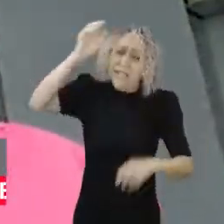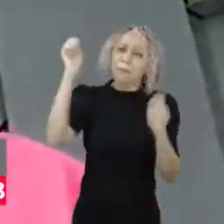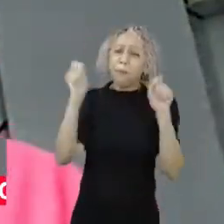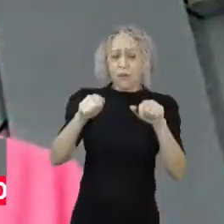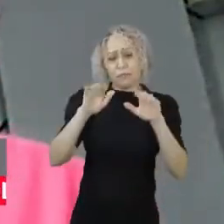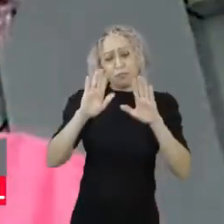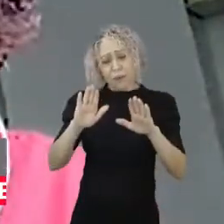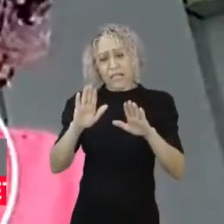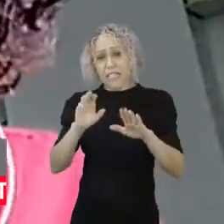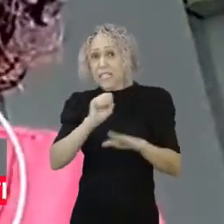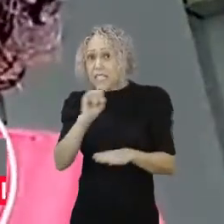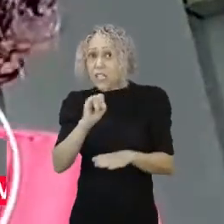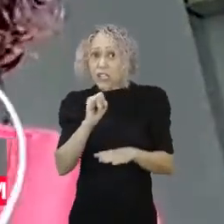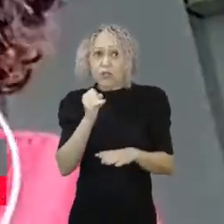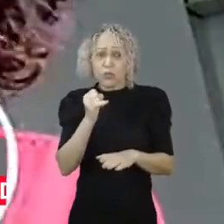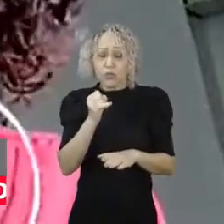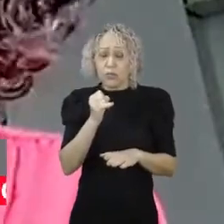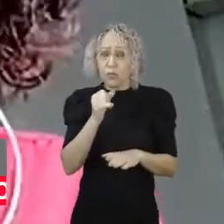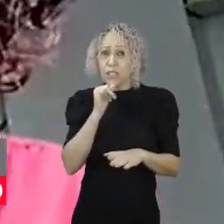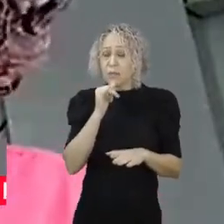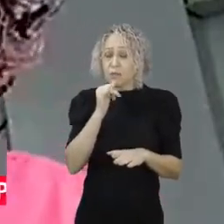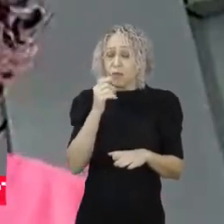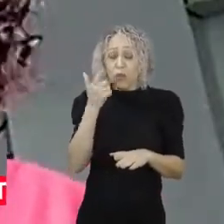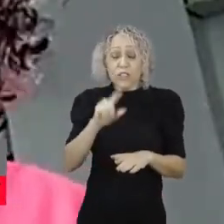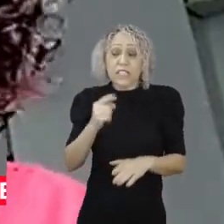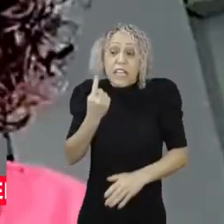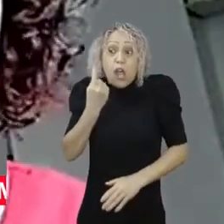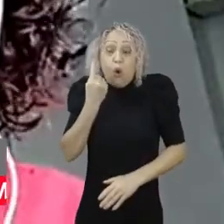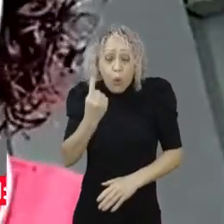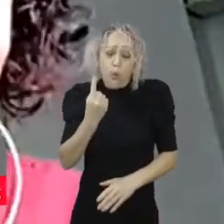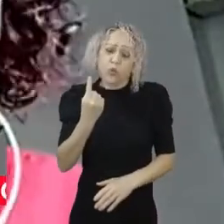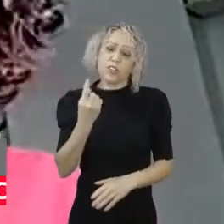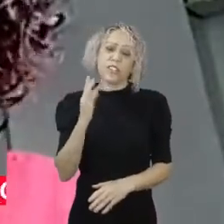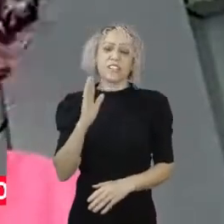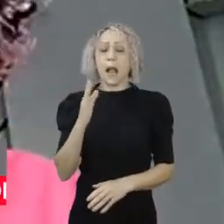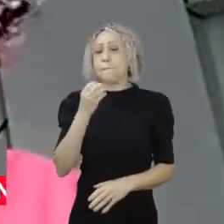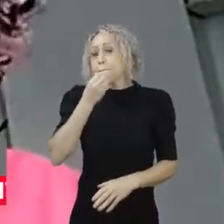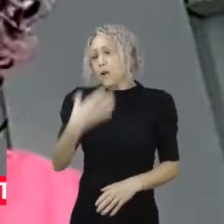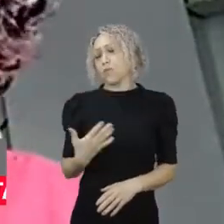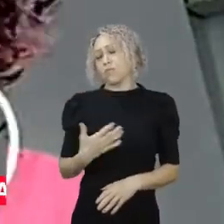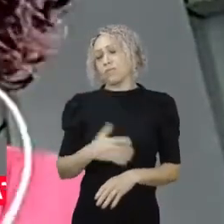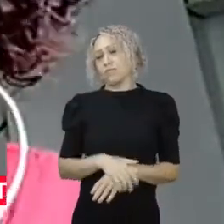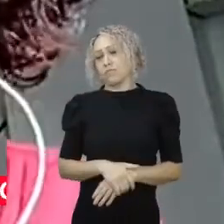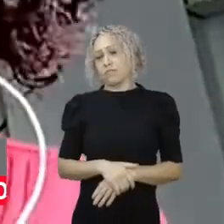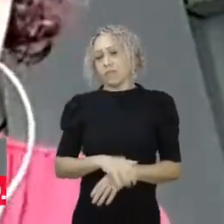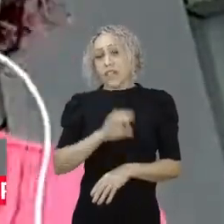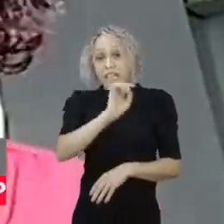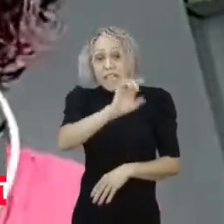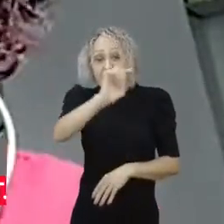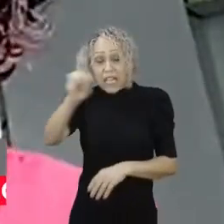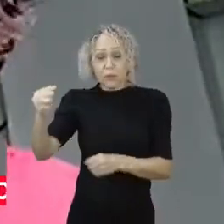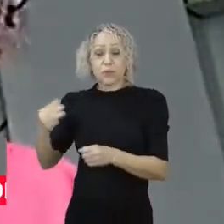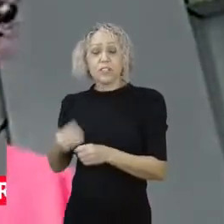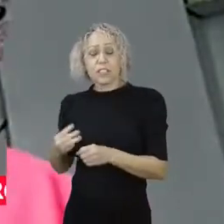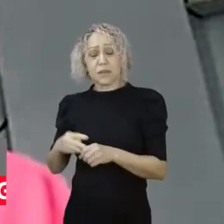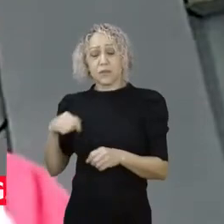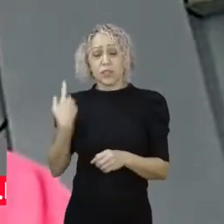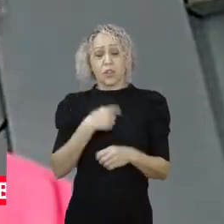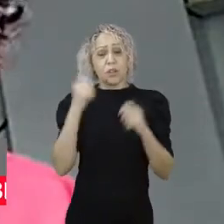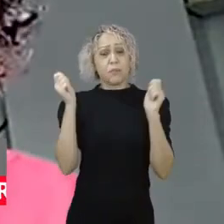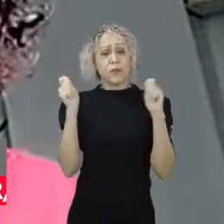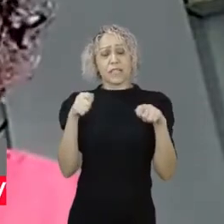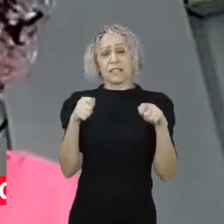justa. Quem tem, todo o diretório municipal sabe disso. Quando você elege o seu primeiro vereador,